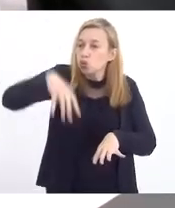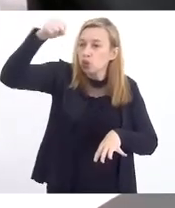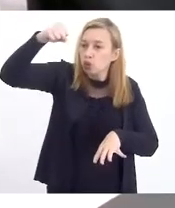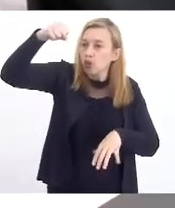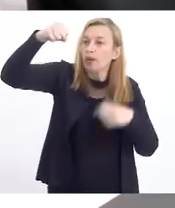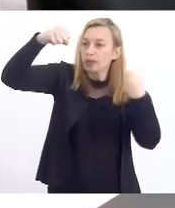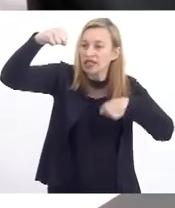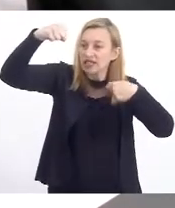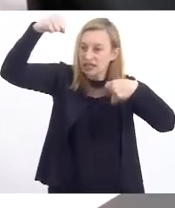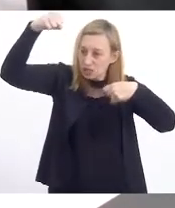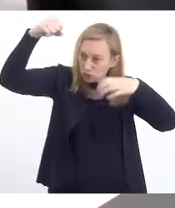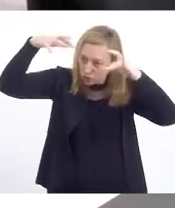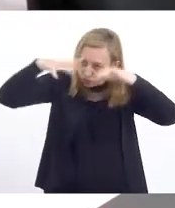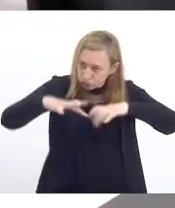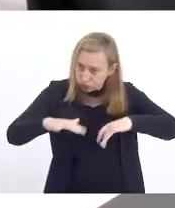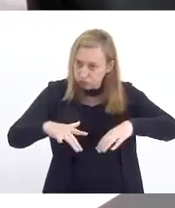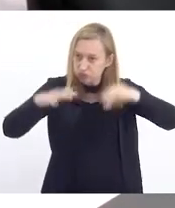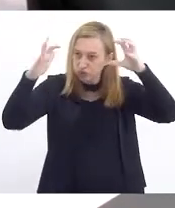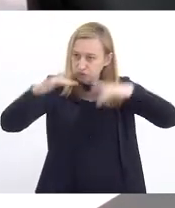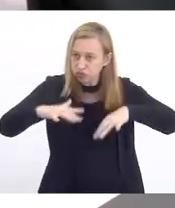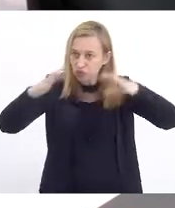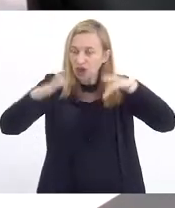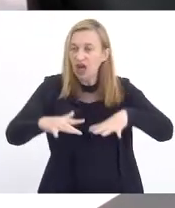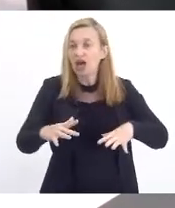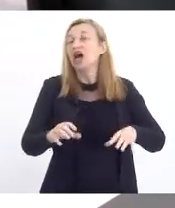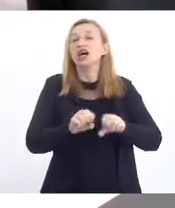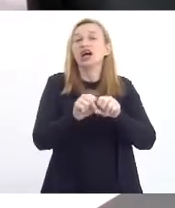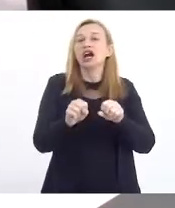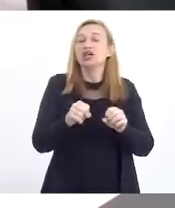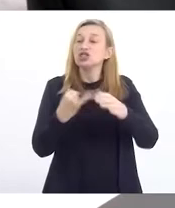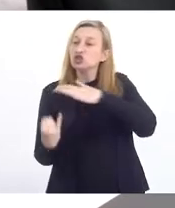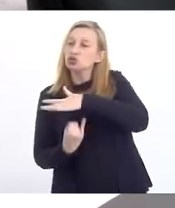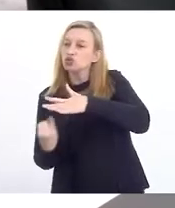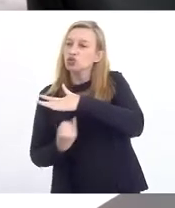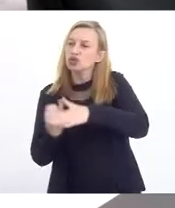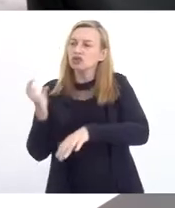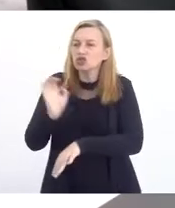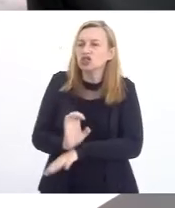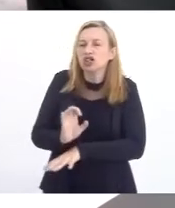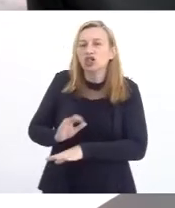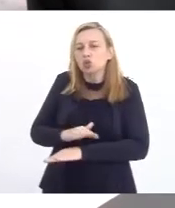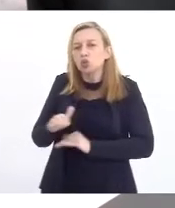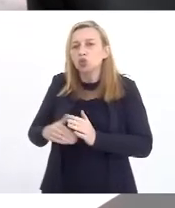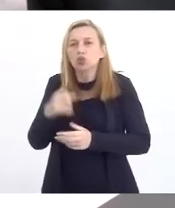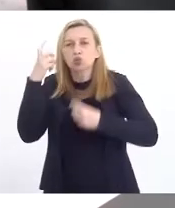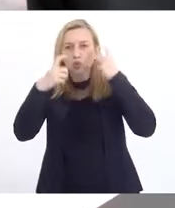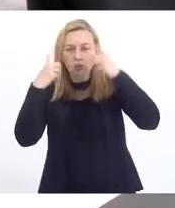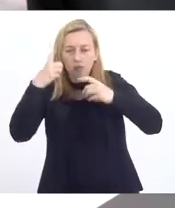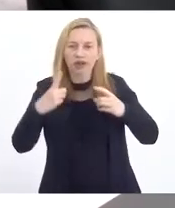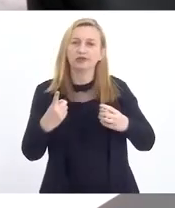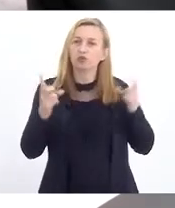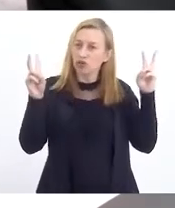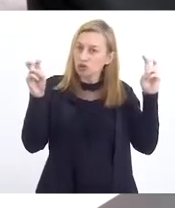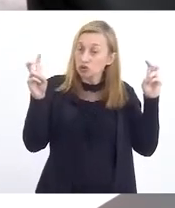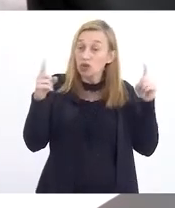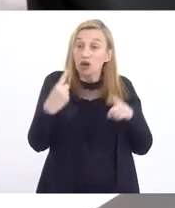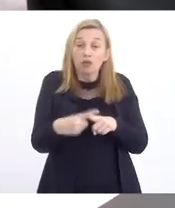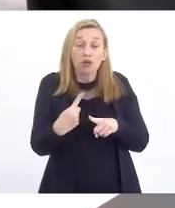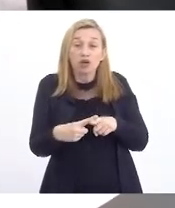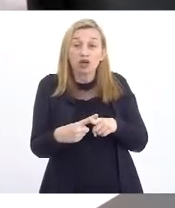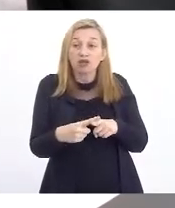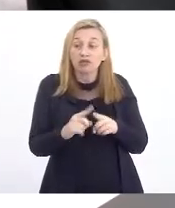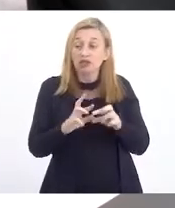descer. Então, as instituições do Estado tinham que estar todas preocupadas com isso. Porque, senão, depois a gente